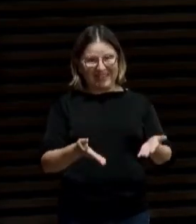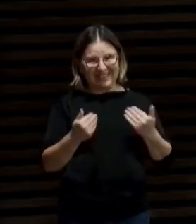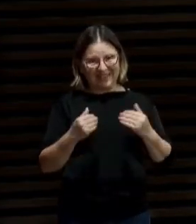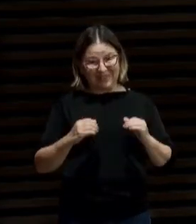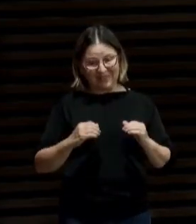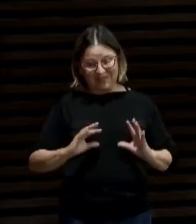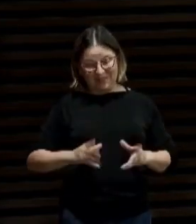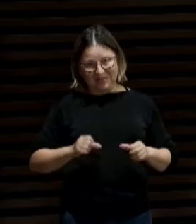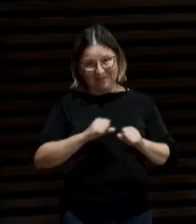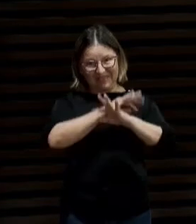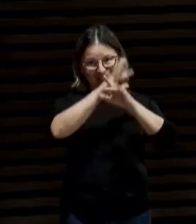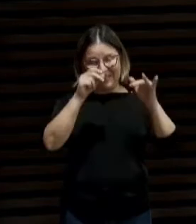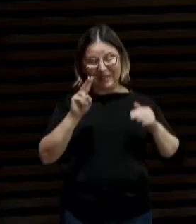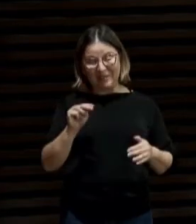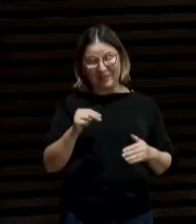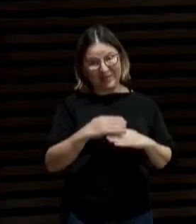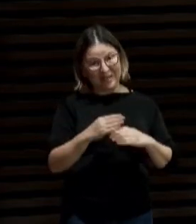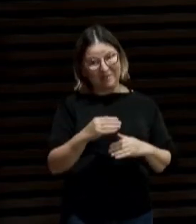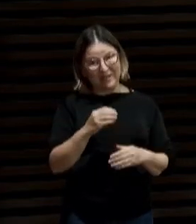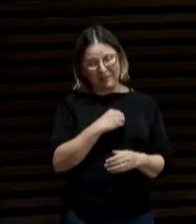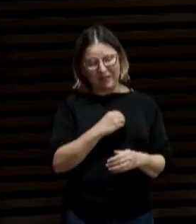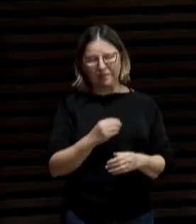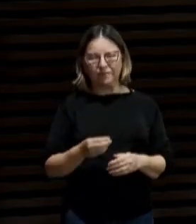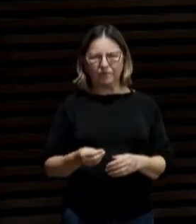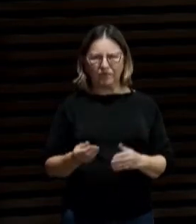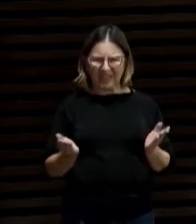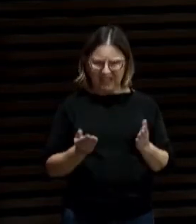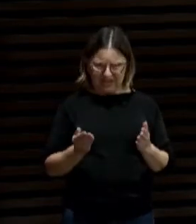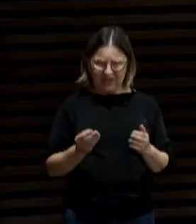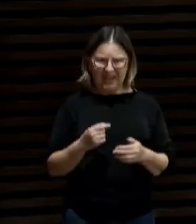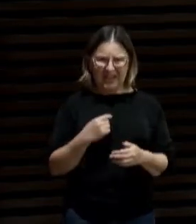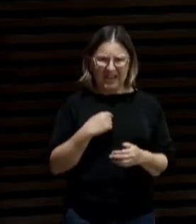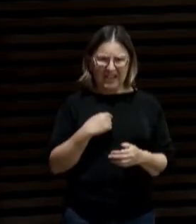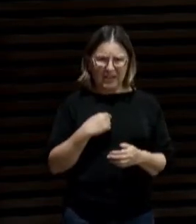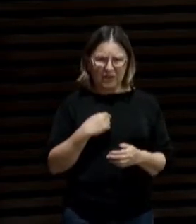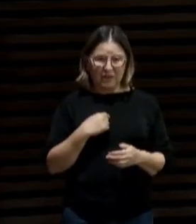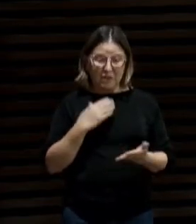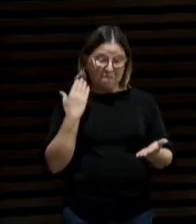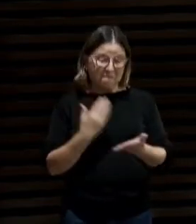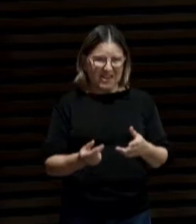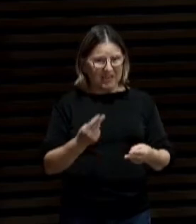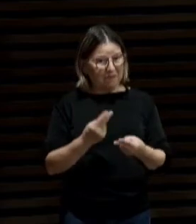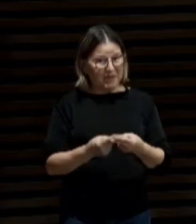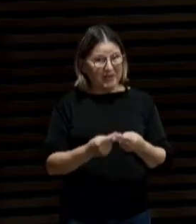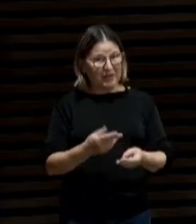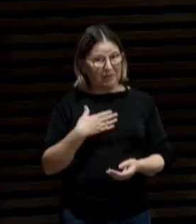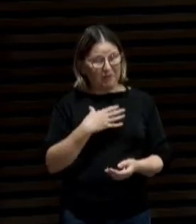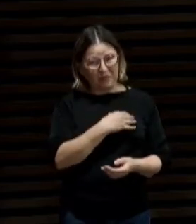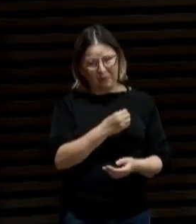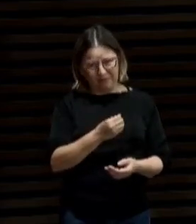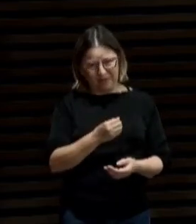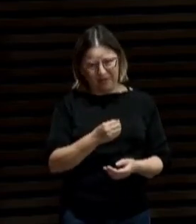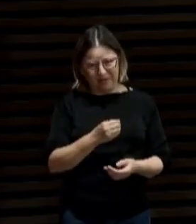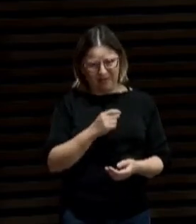Agora há pouco eu estava aqui, eu perdi a paciência com meu filho. Dei uma bronca nele, assim, desnecessária. Fiquei tão mal depois, tive que sentar ali e